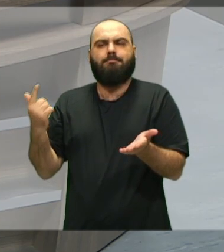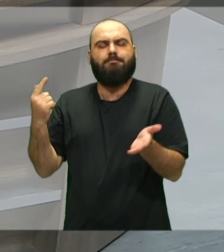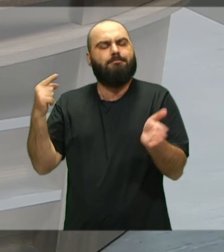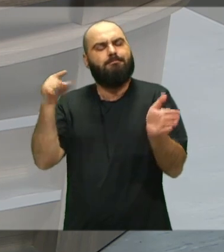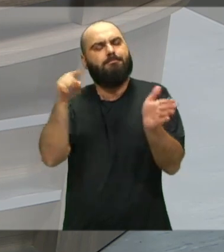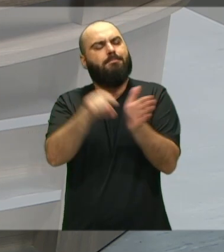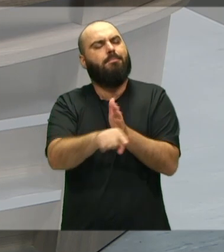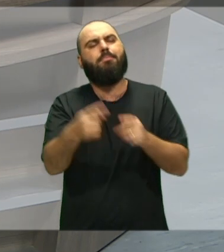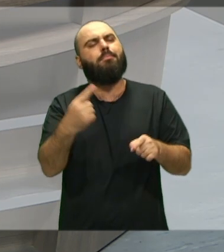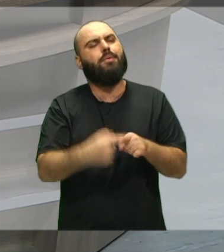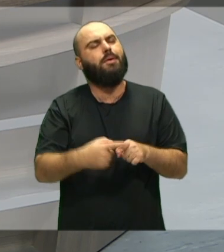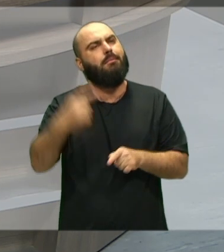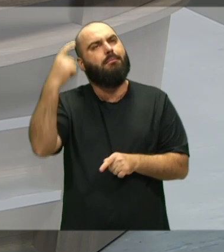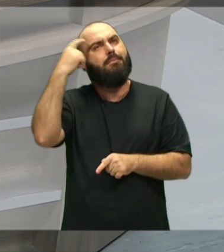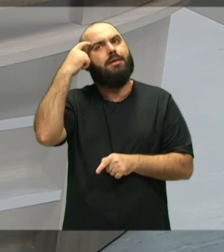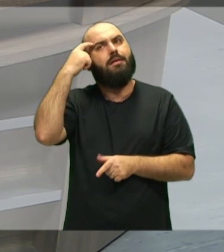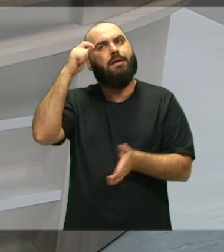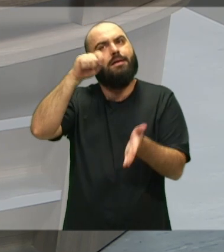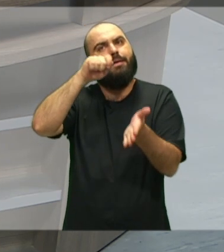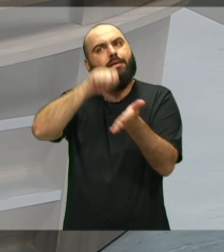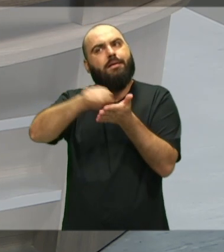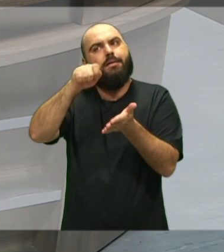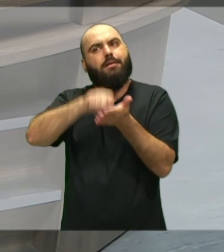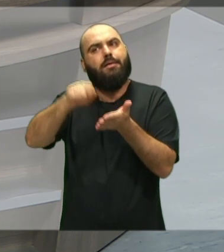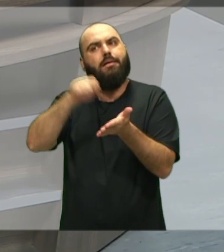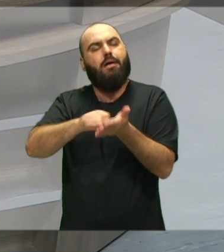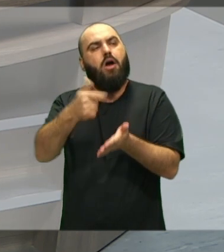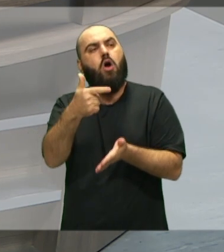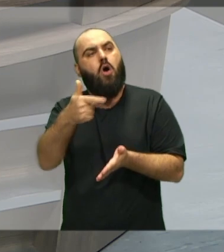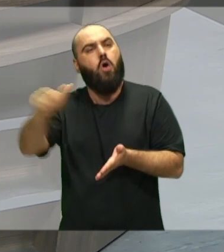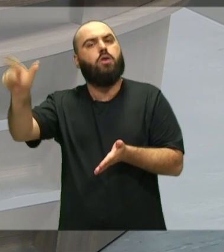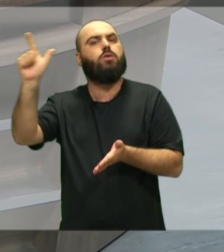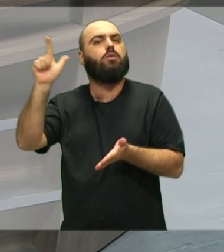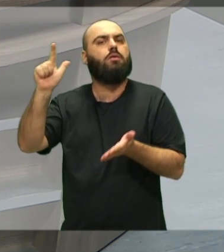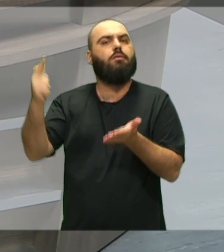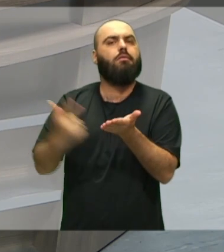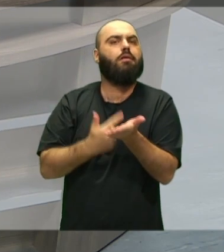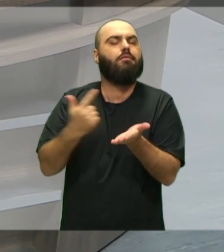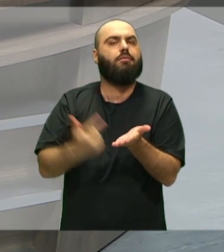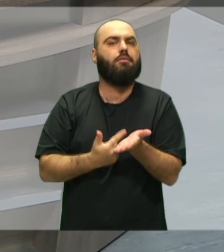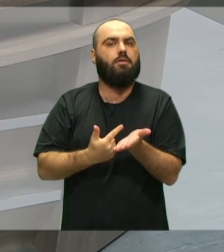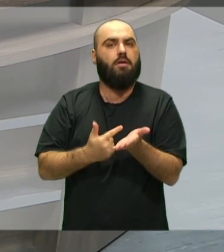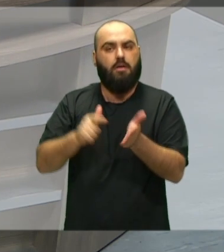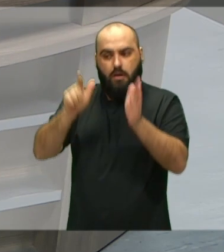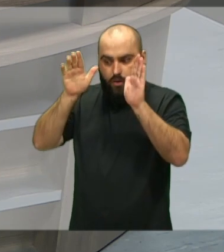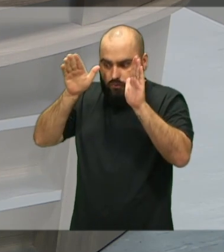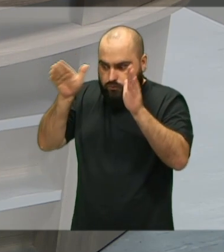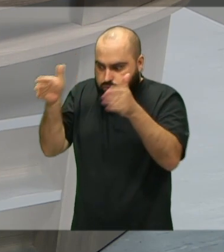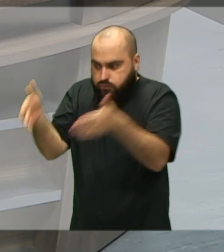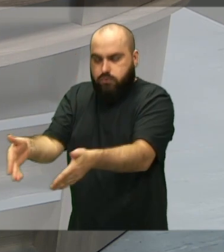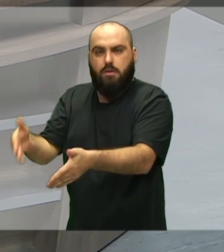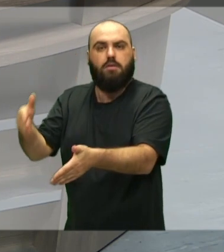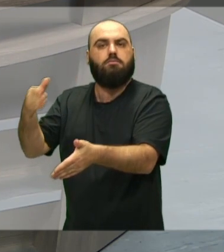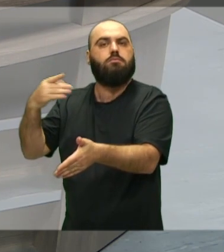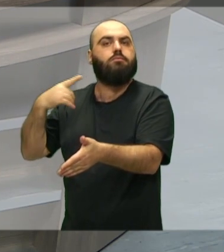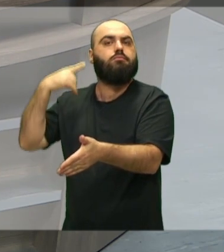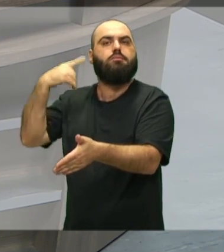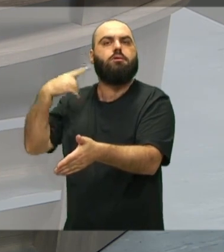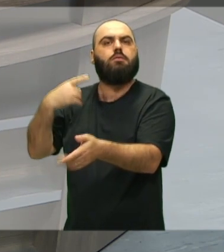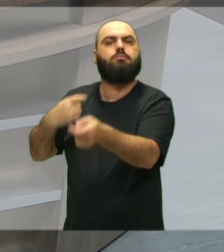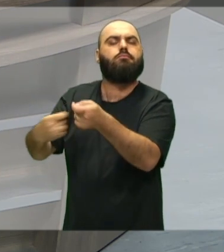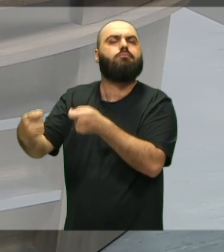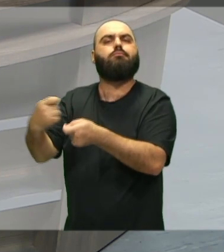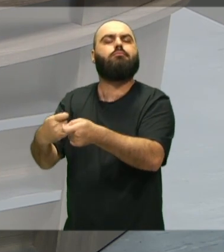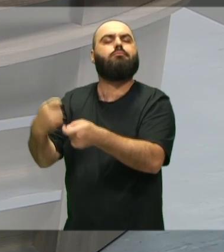escrever outro livro e dessa vez focado nos fundamentos do direito administrativo? Muito bem, Elis.